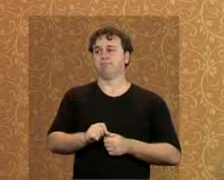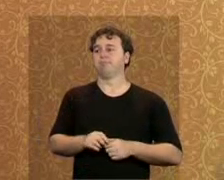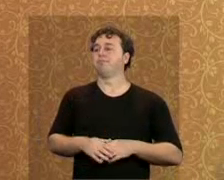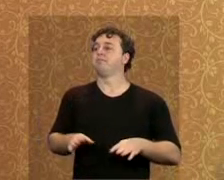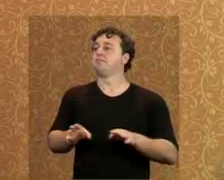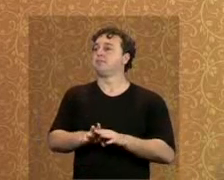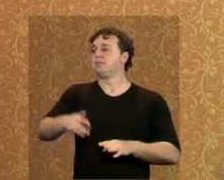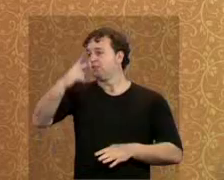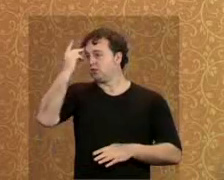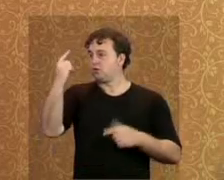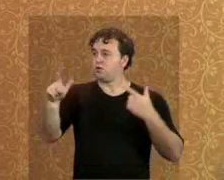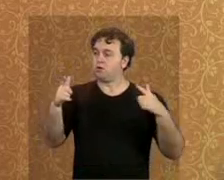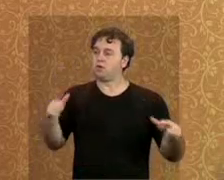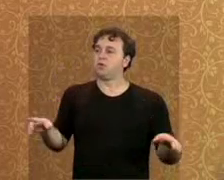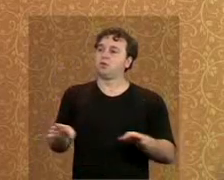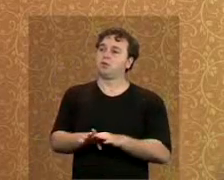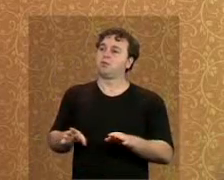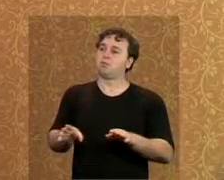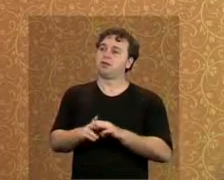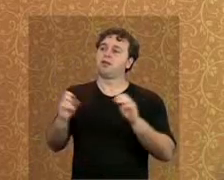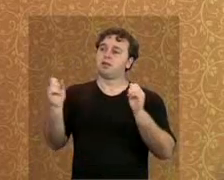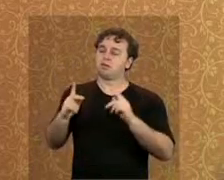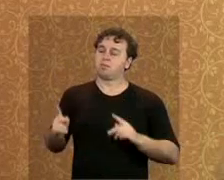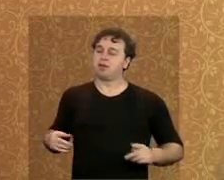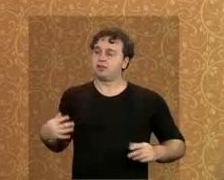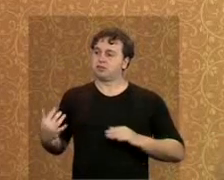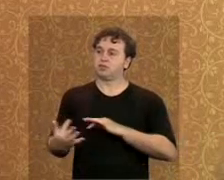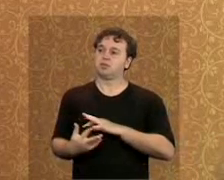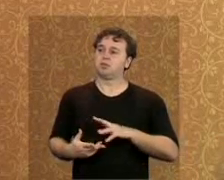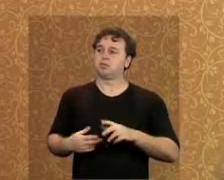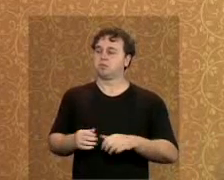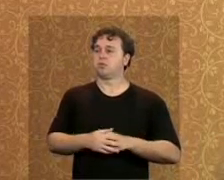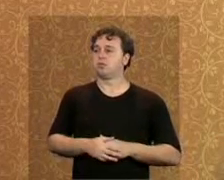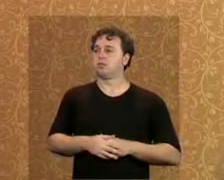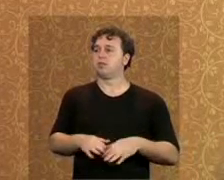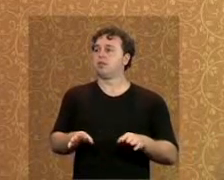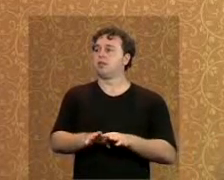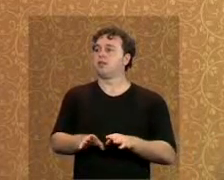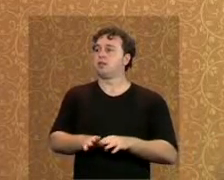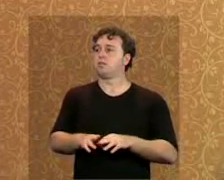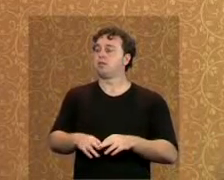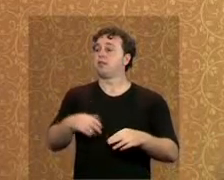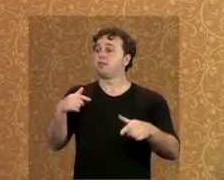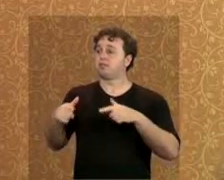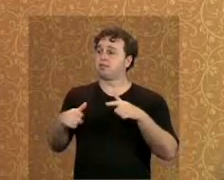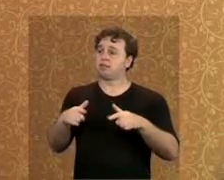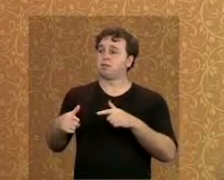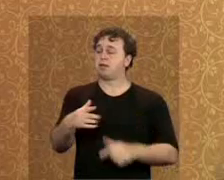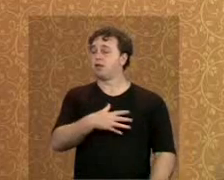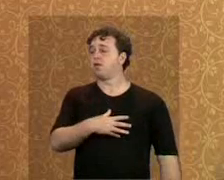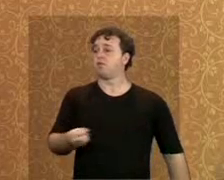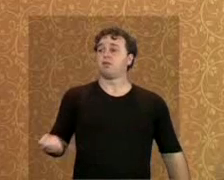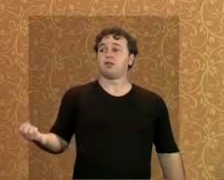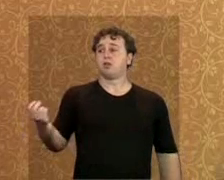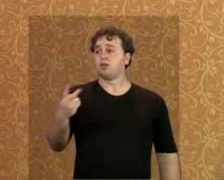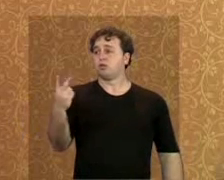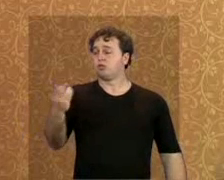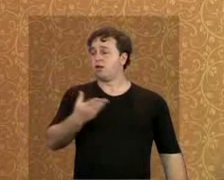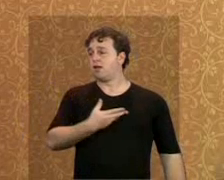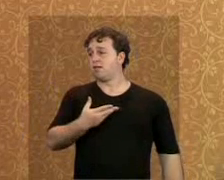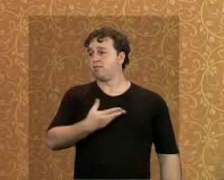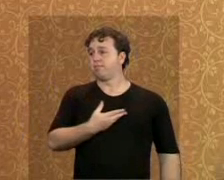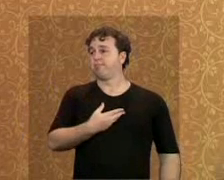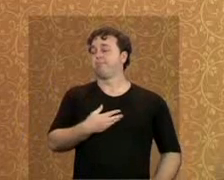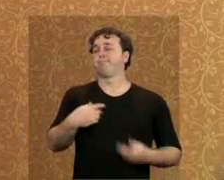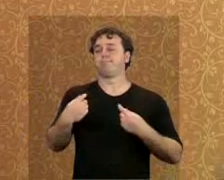outras pessoas também. E a paz do mundo. Claro. E pelo emprego dos filhos de duas amigas minhas, eu me pedir e tenho certeza